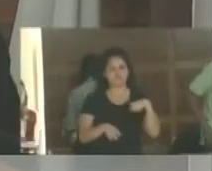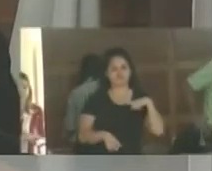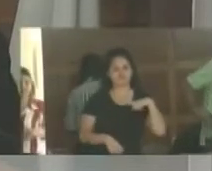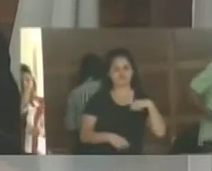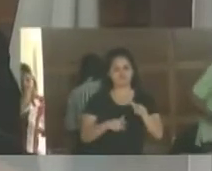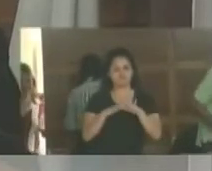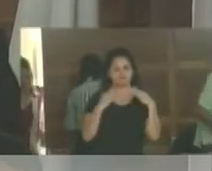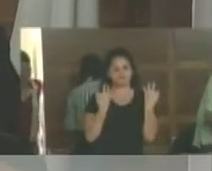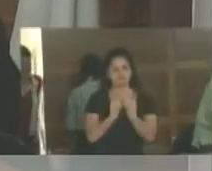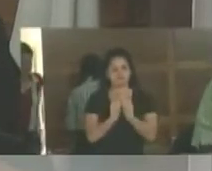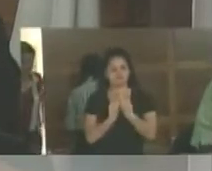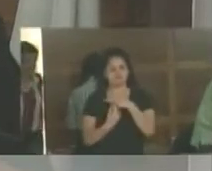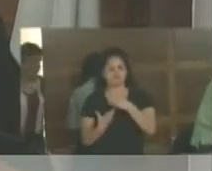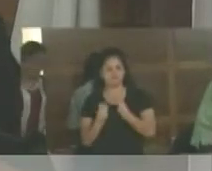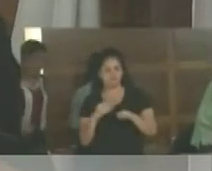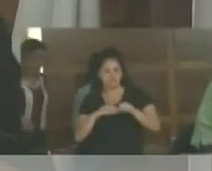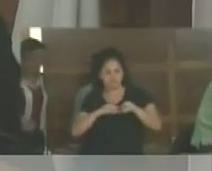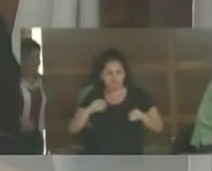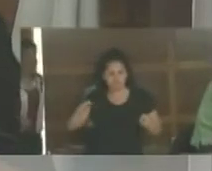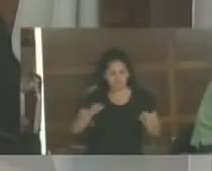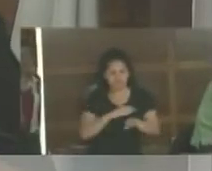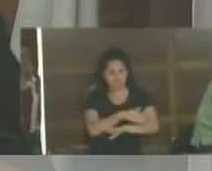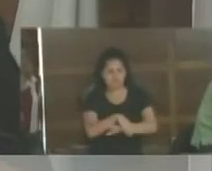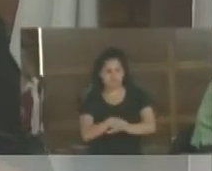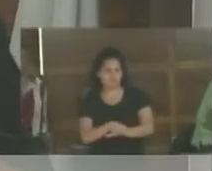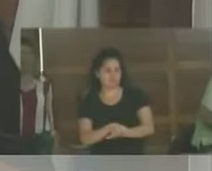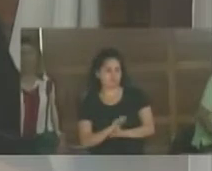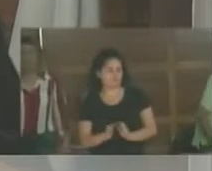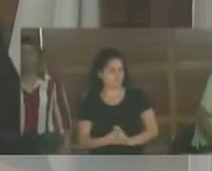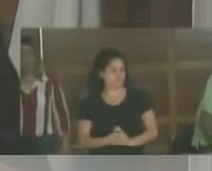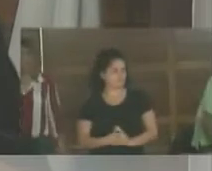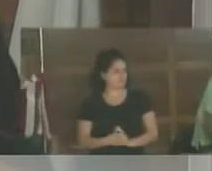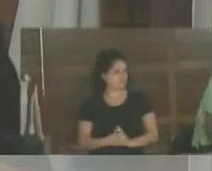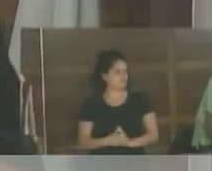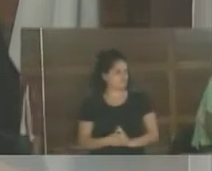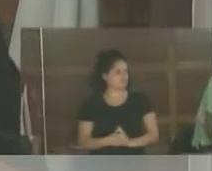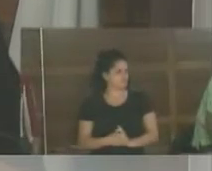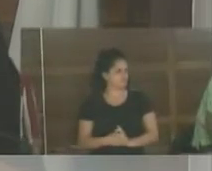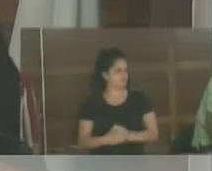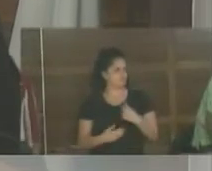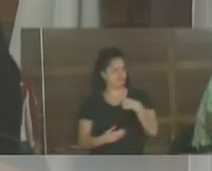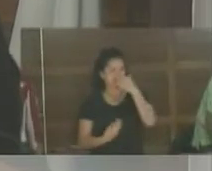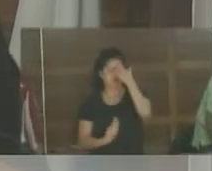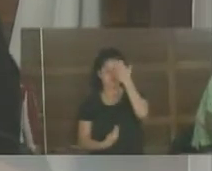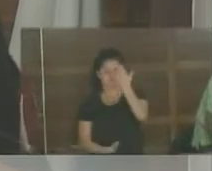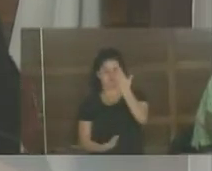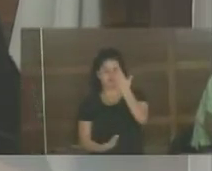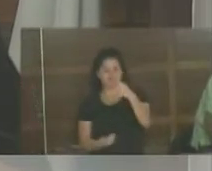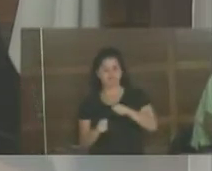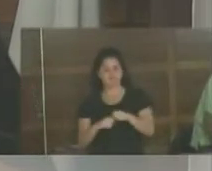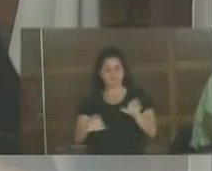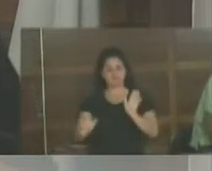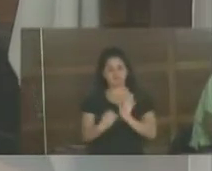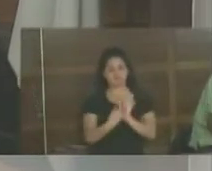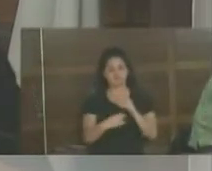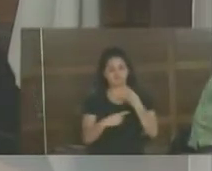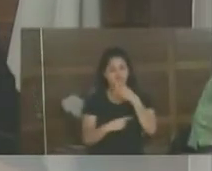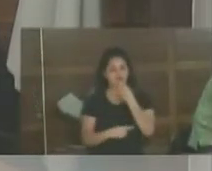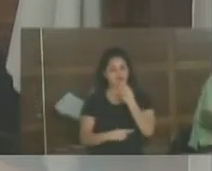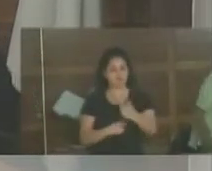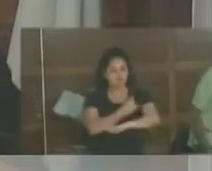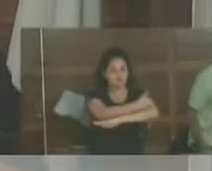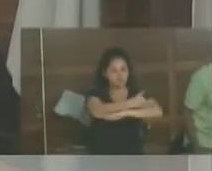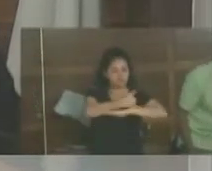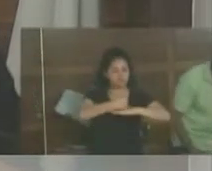buraqueira lá na estrada, que faz o Roma, todo mundo conhece, e agradecer a ele lá pela indicação, pedi um tapa-buraco lá,